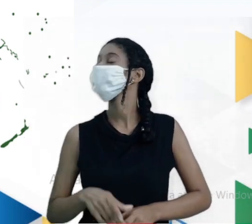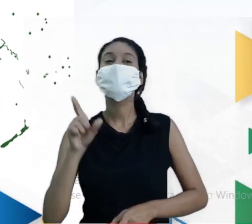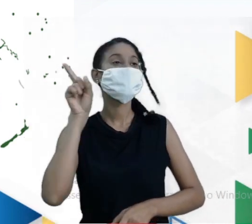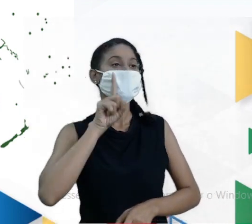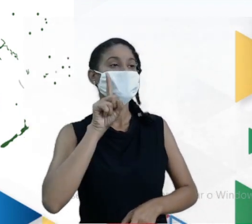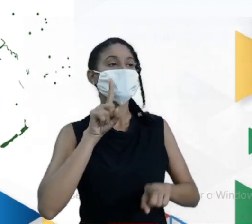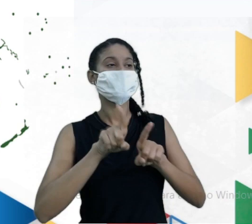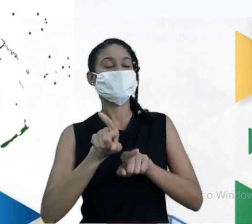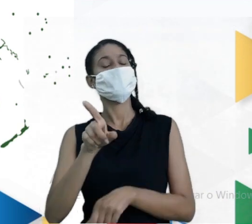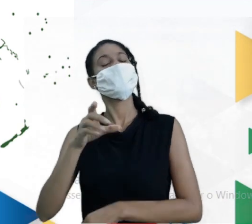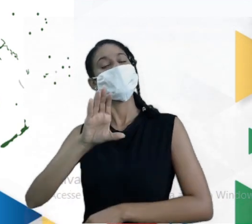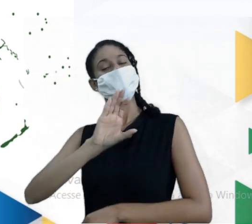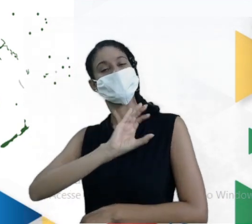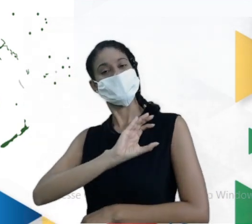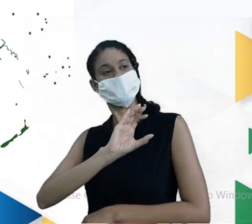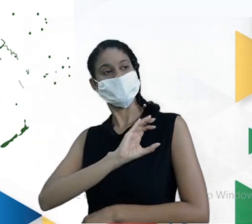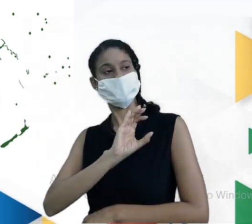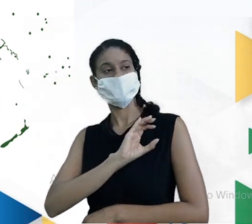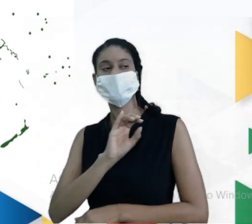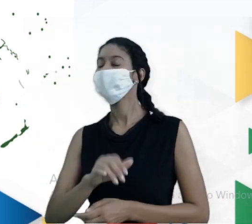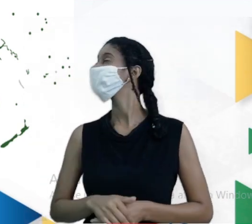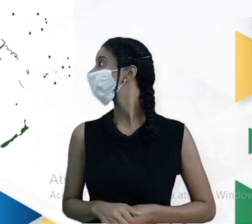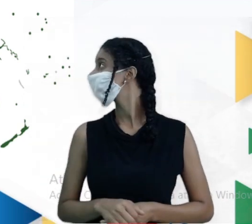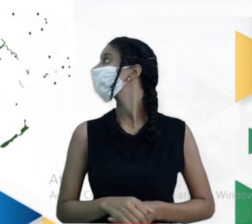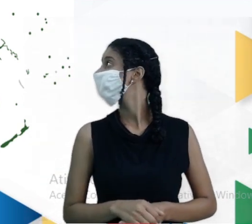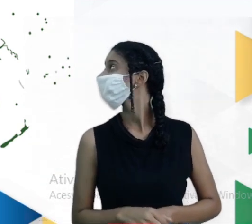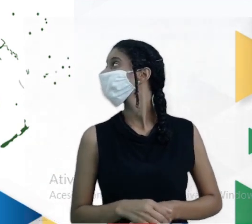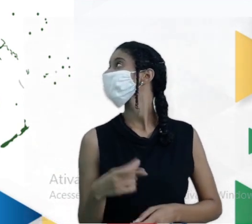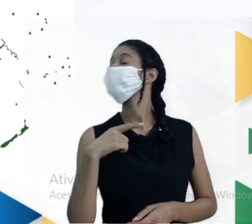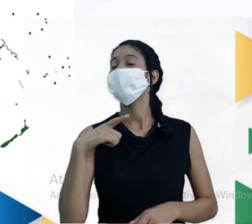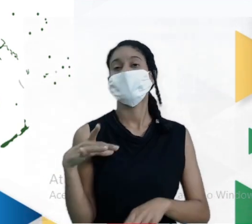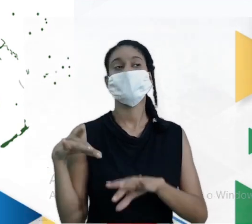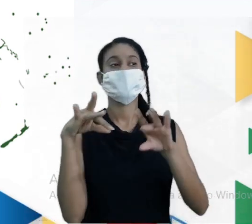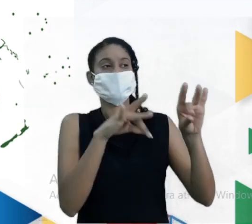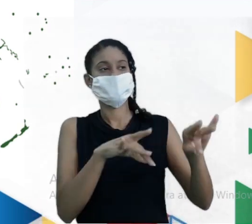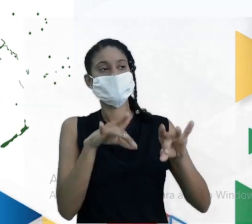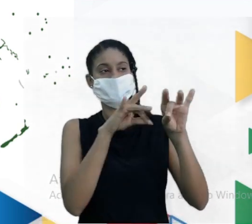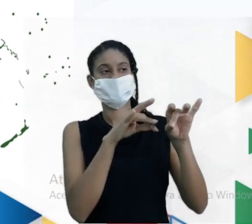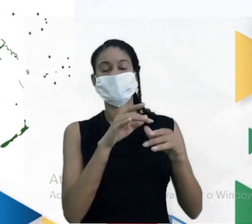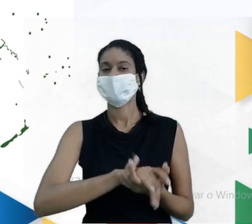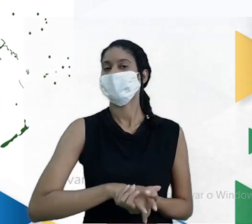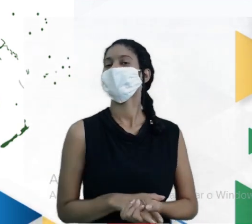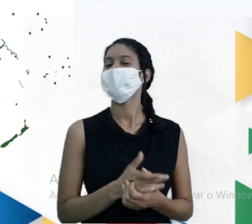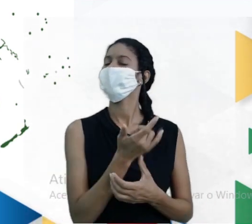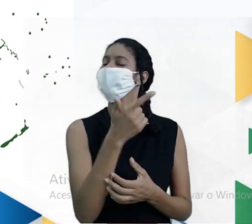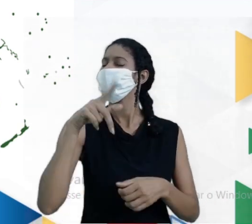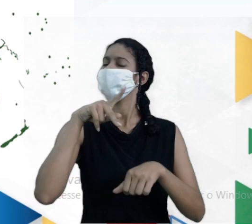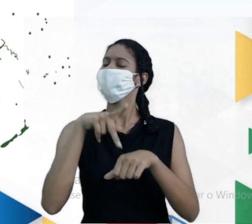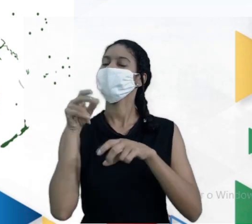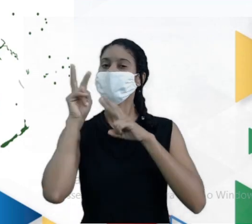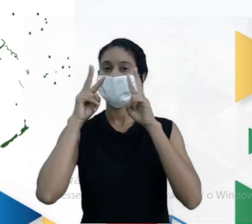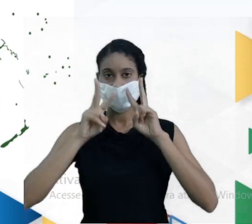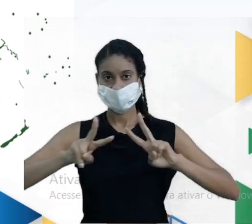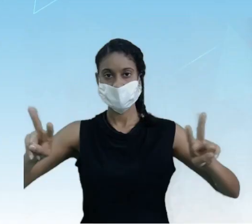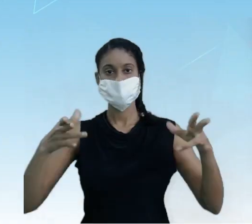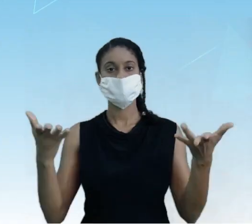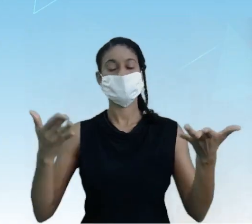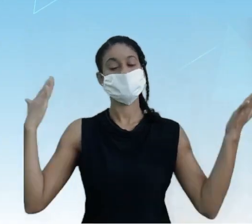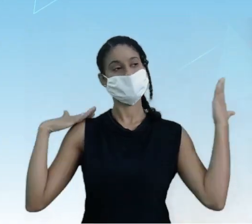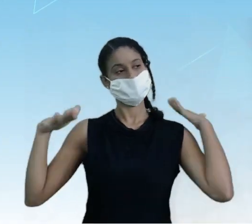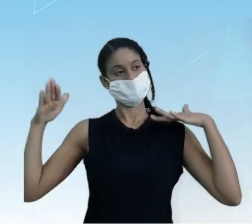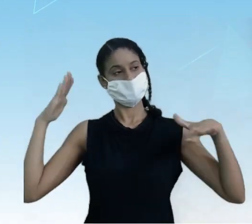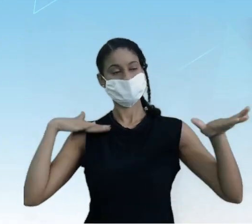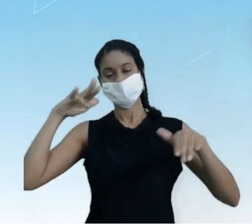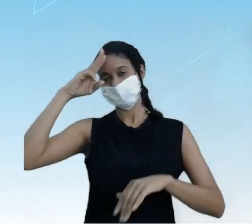o Canadá, se a gente chegar mais para baixo, ó, Austrália e muito mais que a gente vai ver aí no nosso